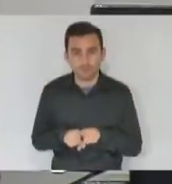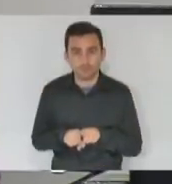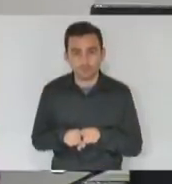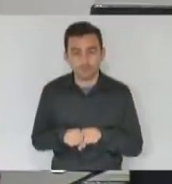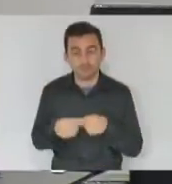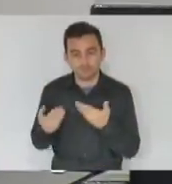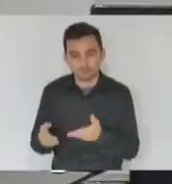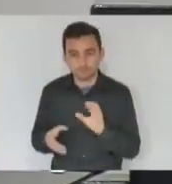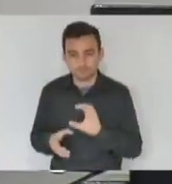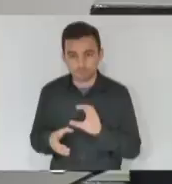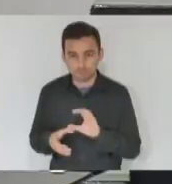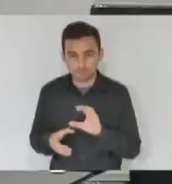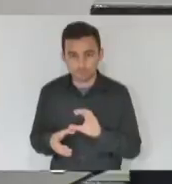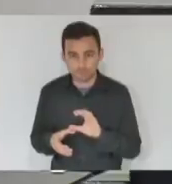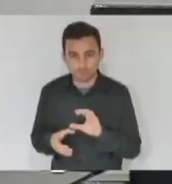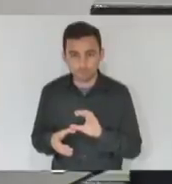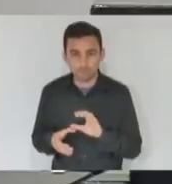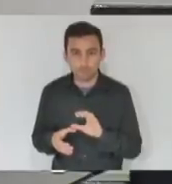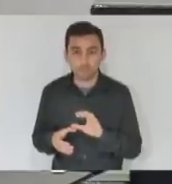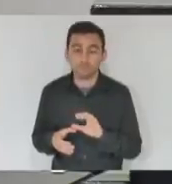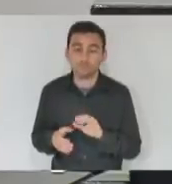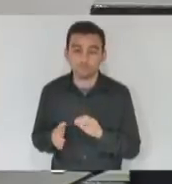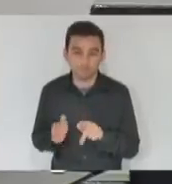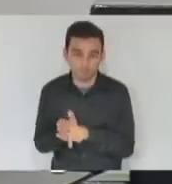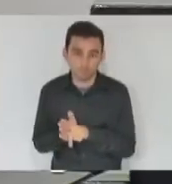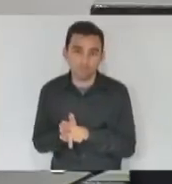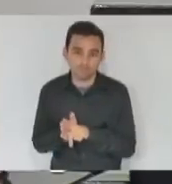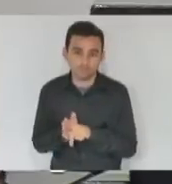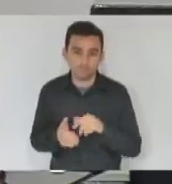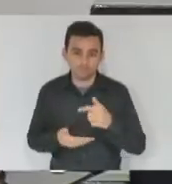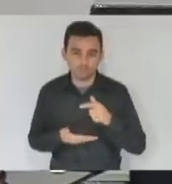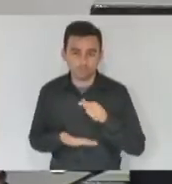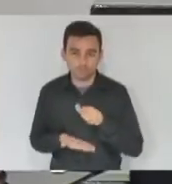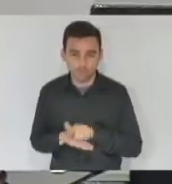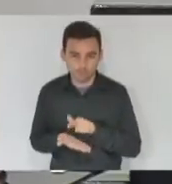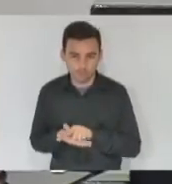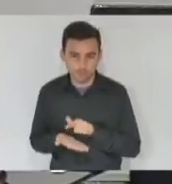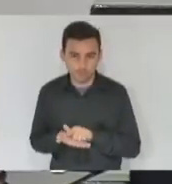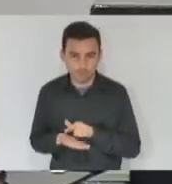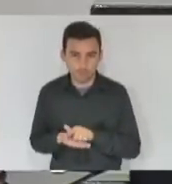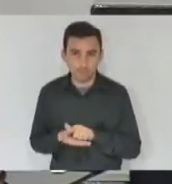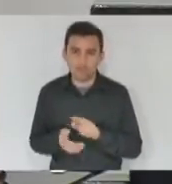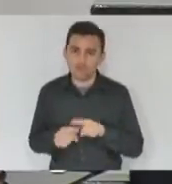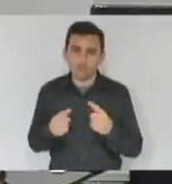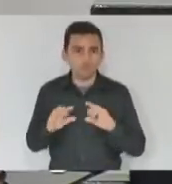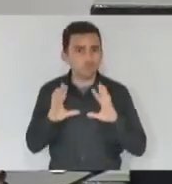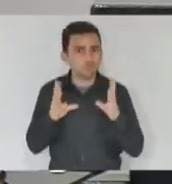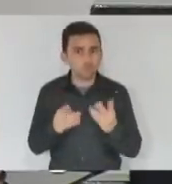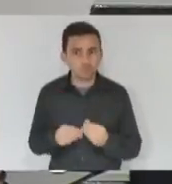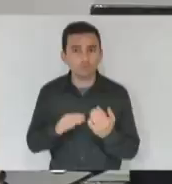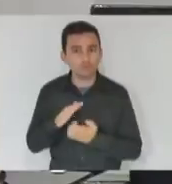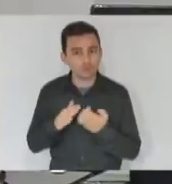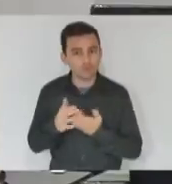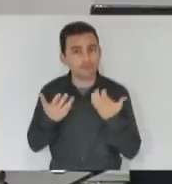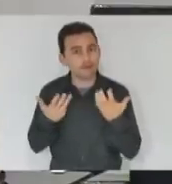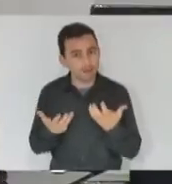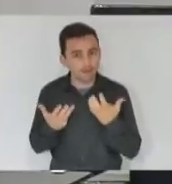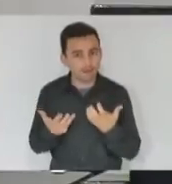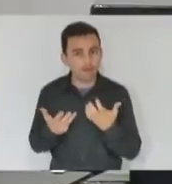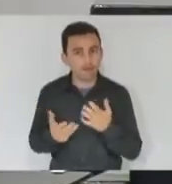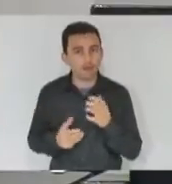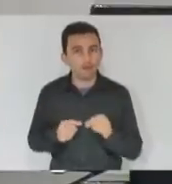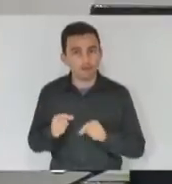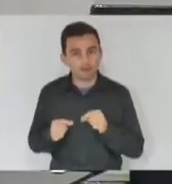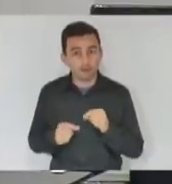Canoense de Papel. Todas essas empresas, sem exceção, buscando fazer com que